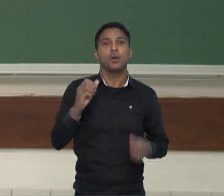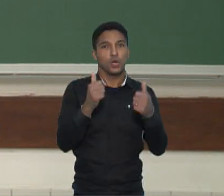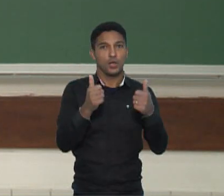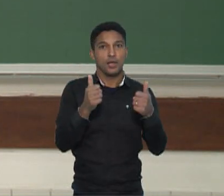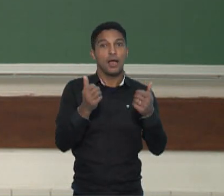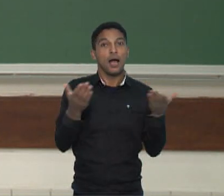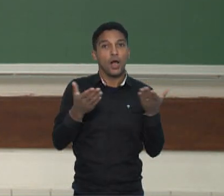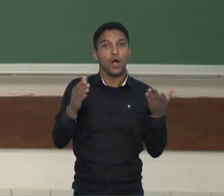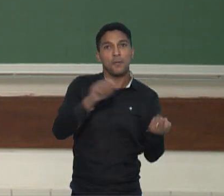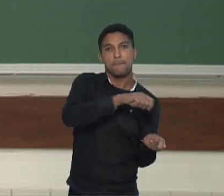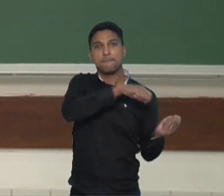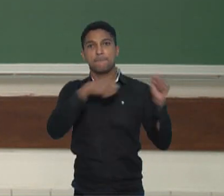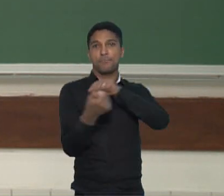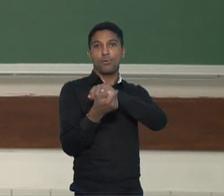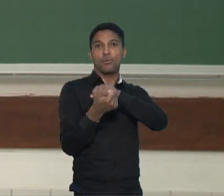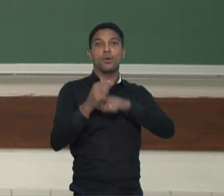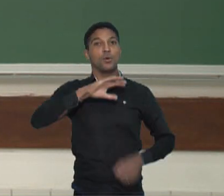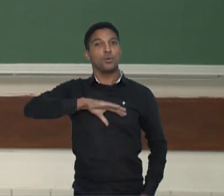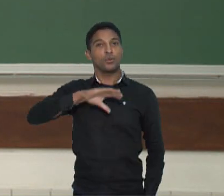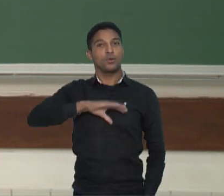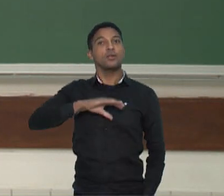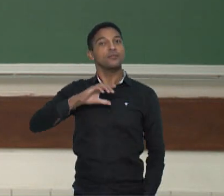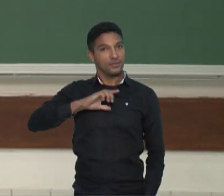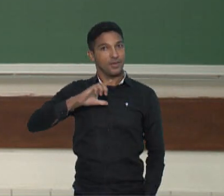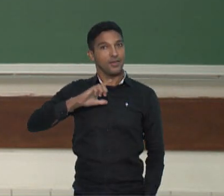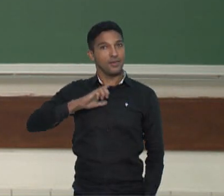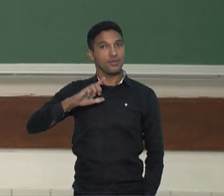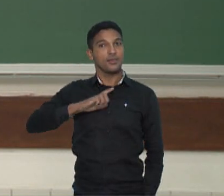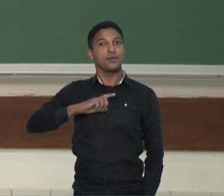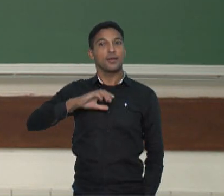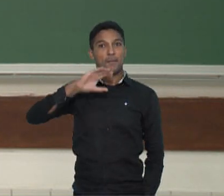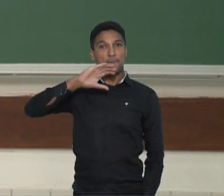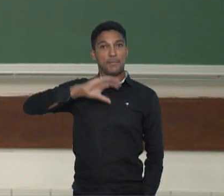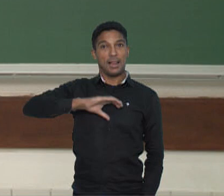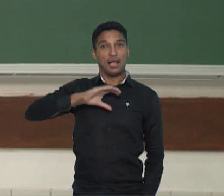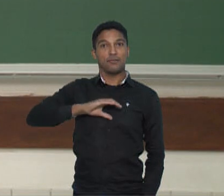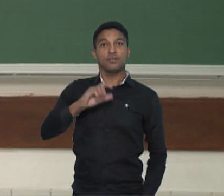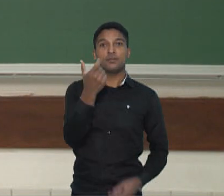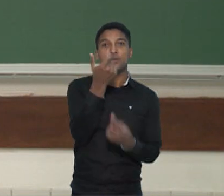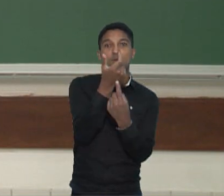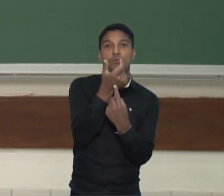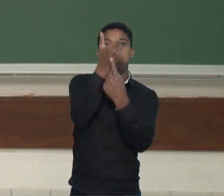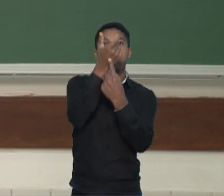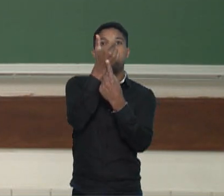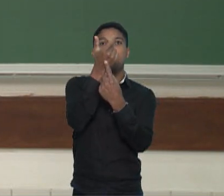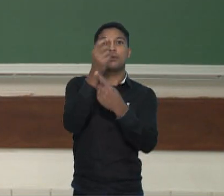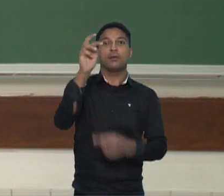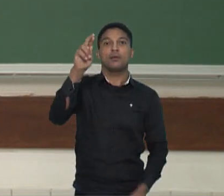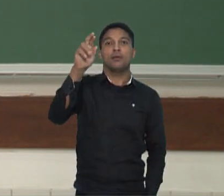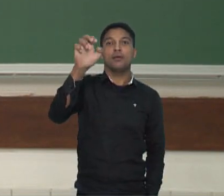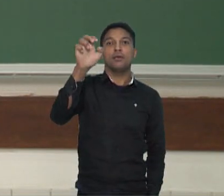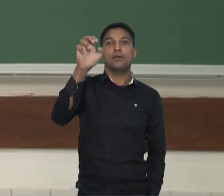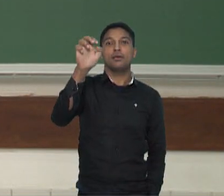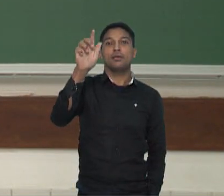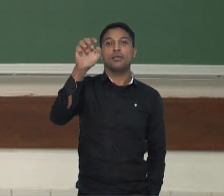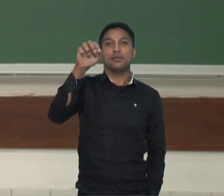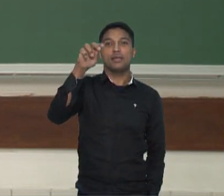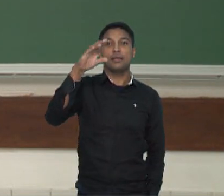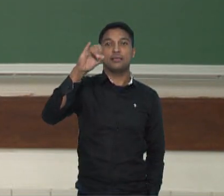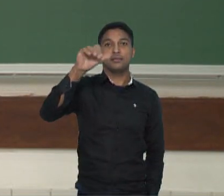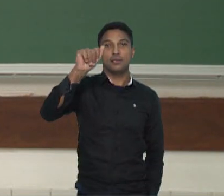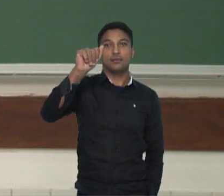leitura. Nome, João, o maestro, o nome original é o mesmo, cor